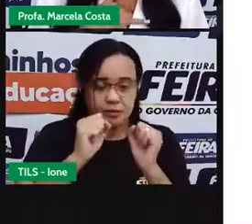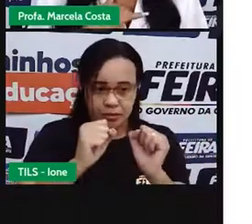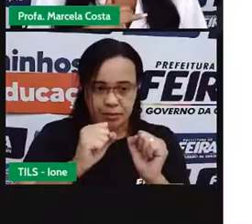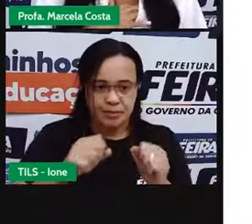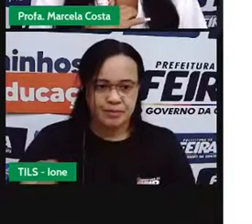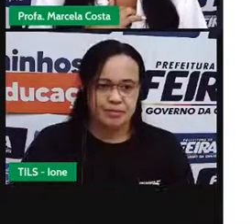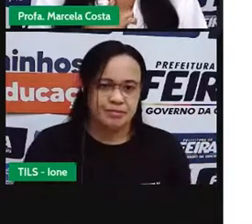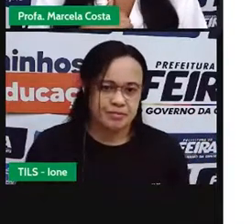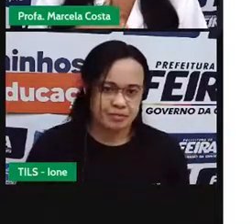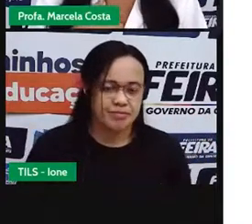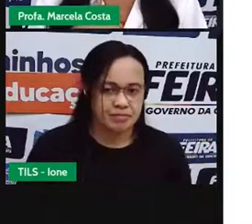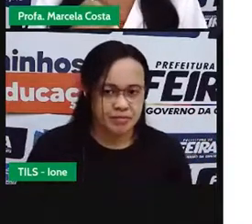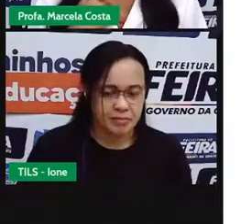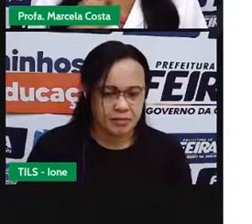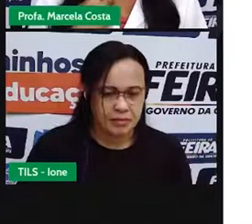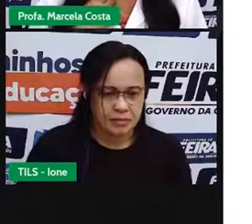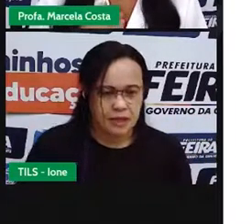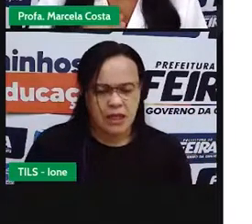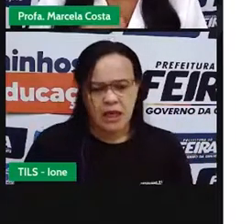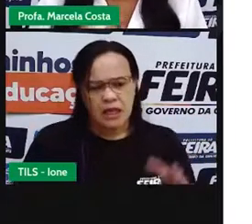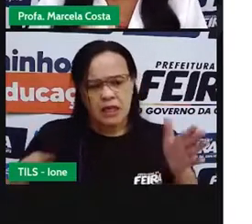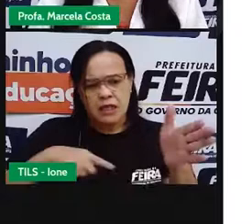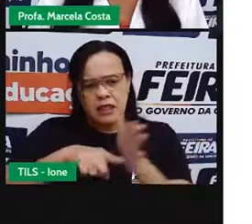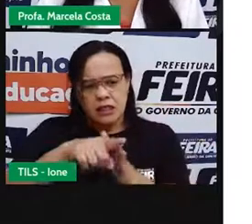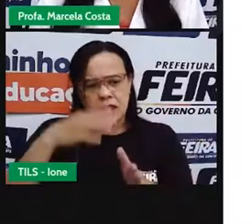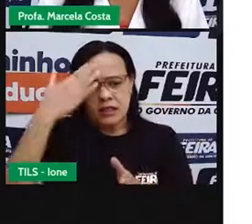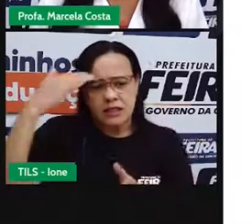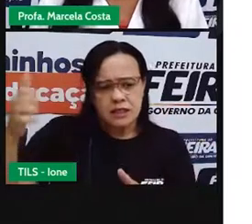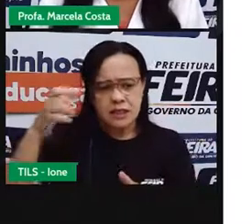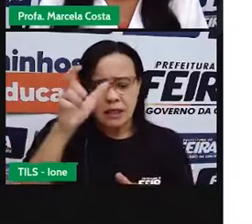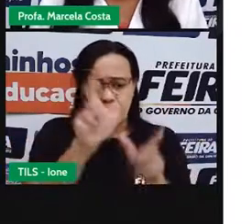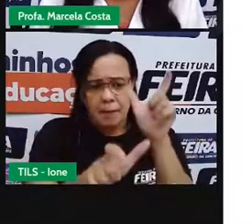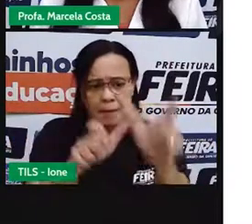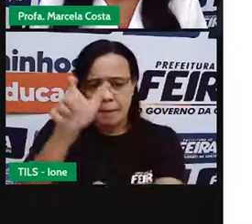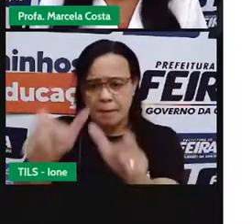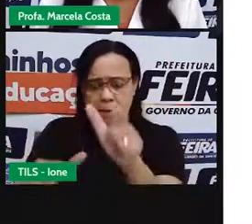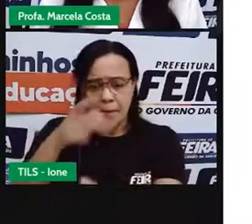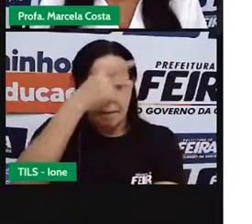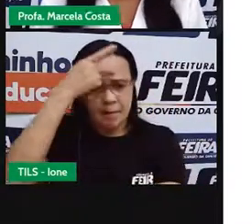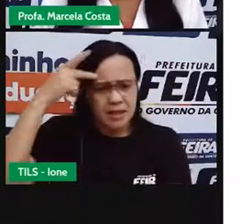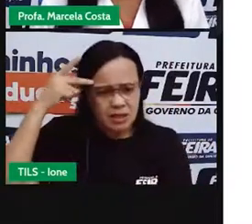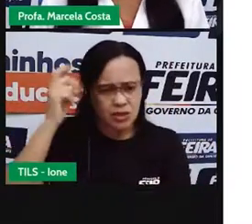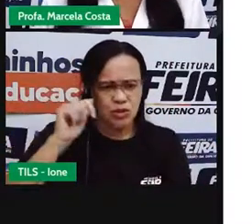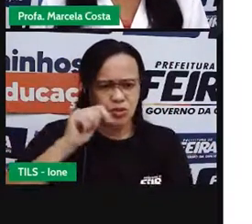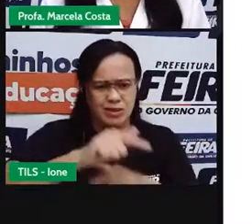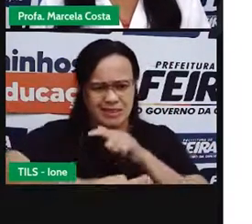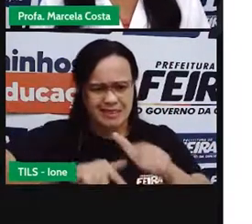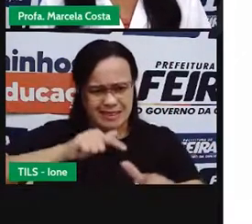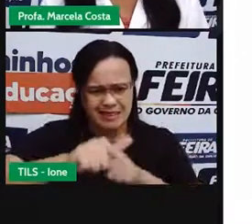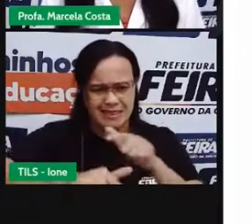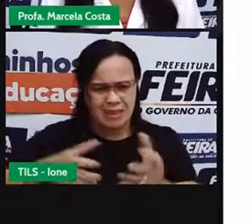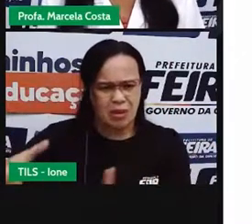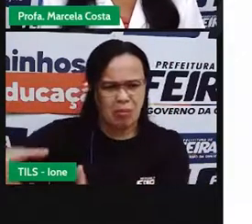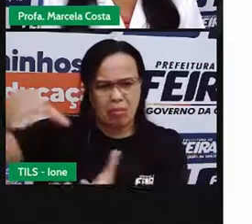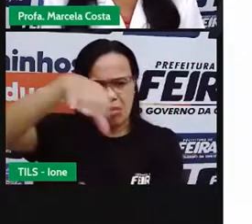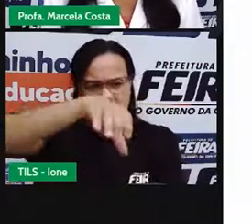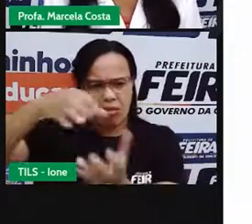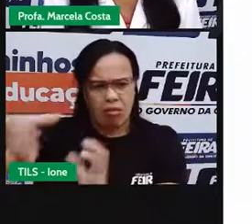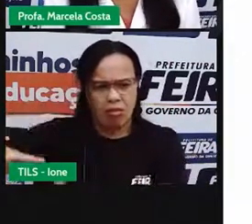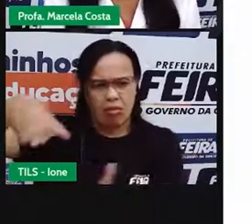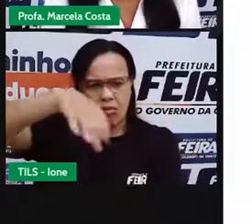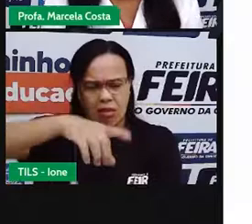já pensou quem são essas pessoas que trabalham com lixo? Você acha que essa